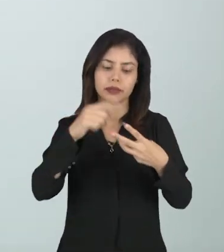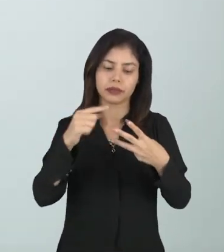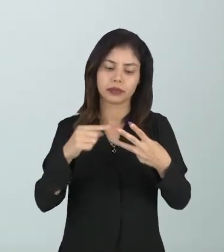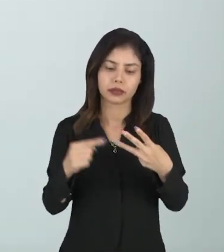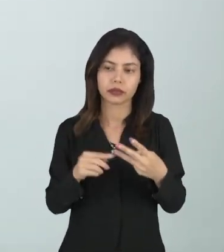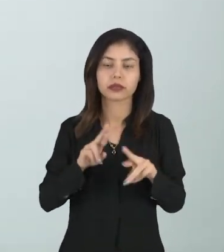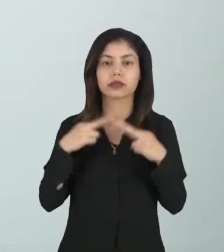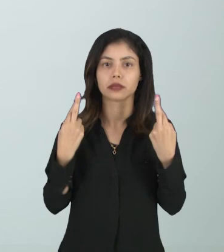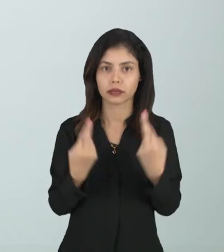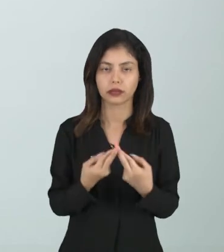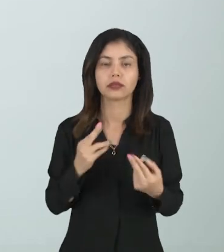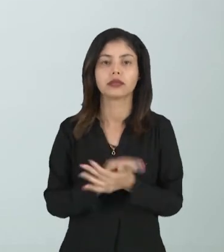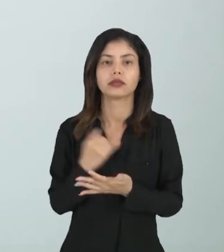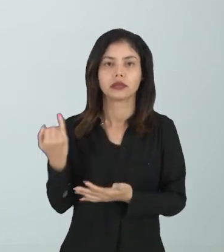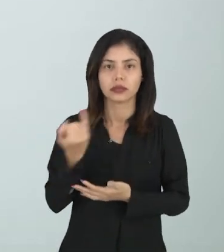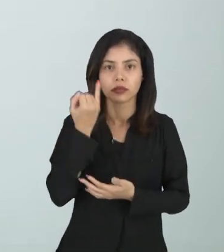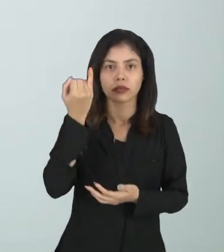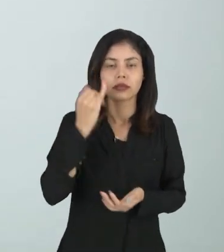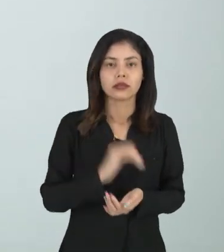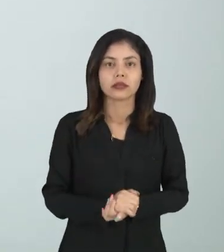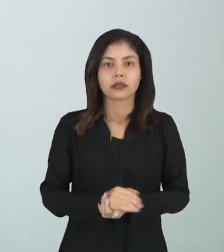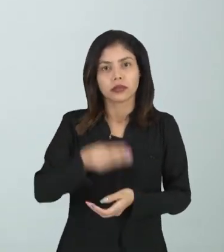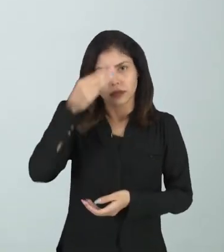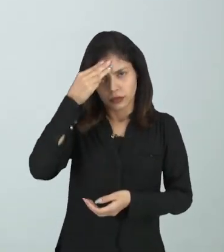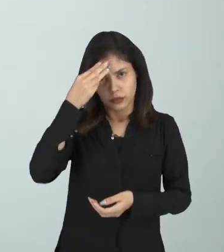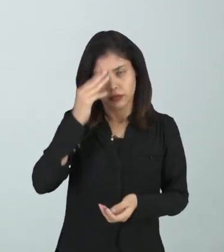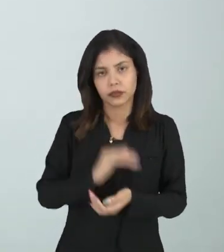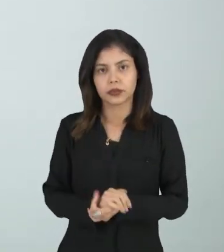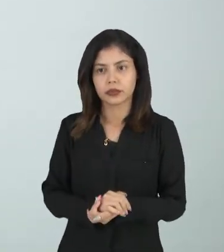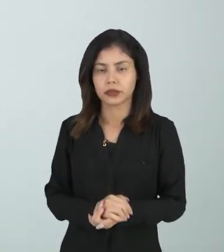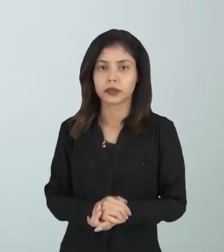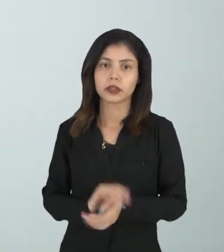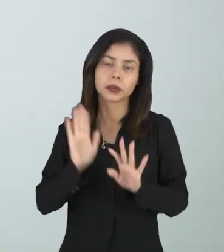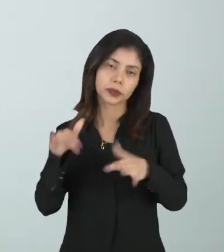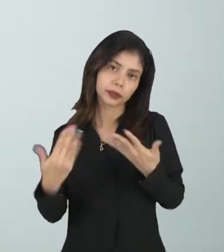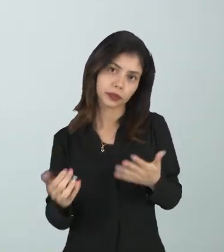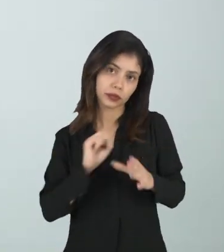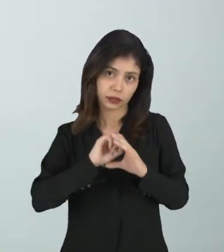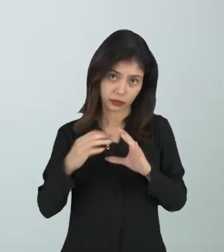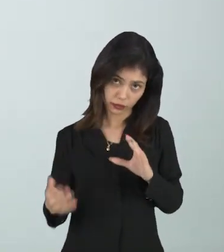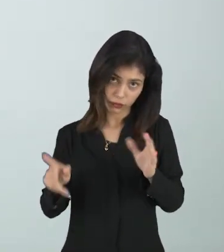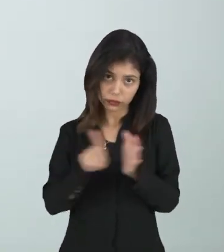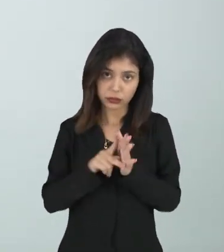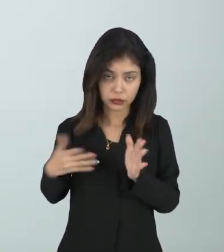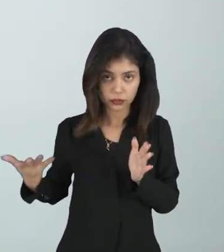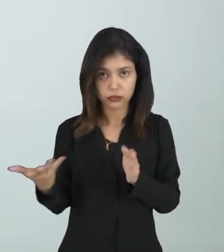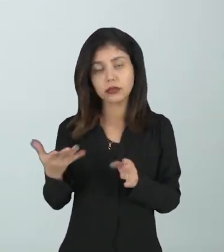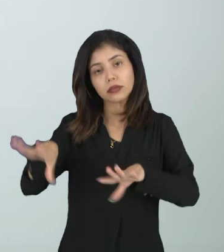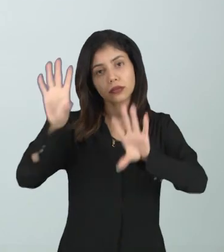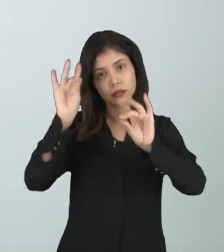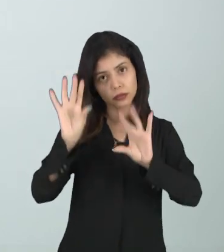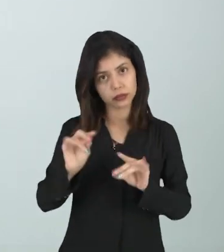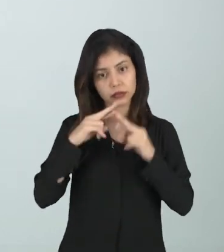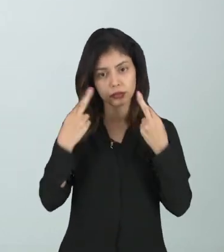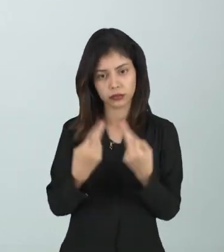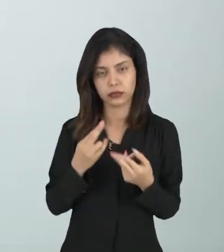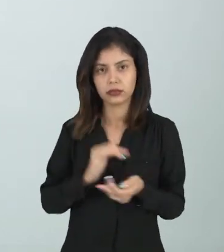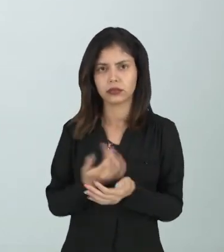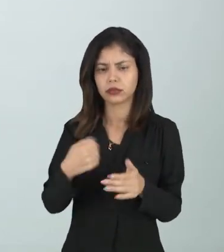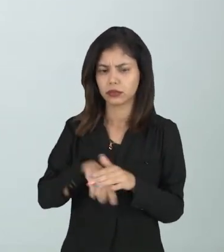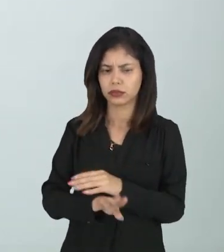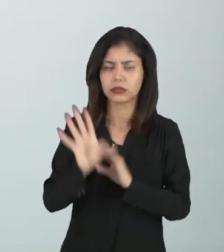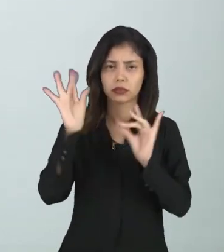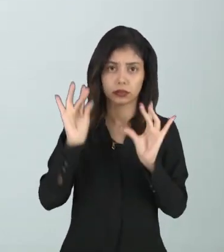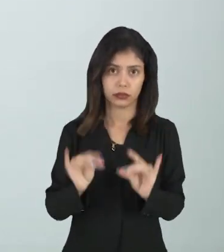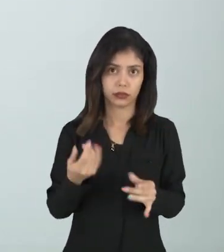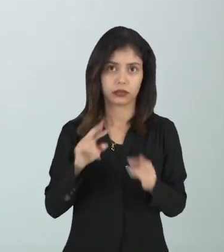3 primeiros reinos, tá? E é importante que vocês memorizem, internalizem quais são as características básicas de cada reino e quem está dentro